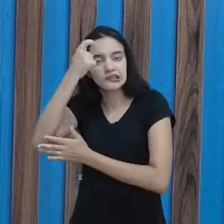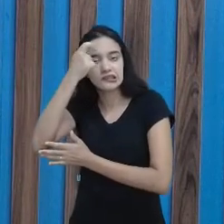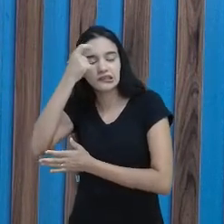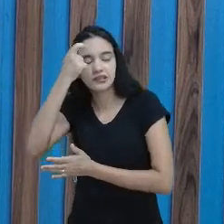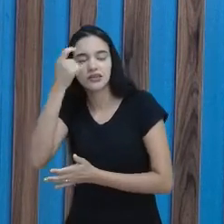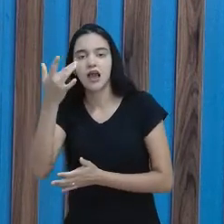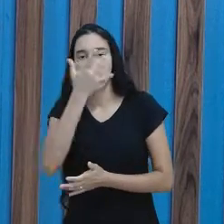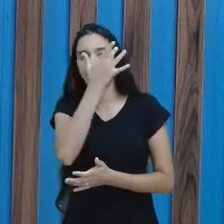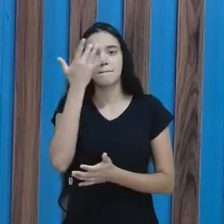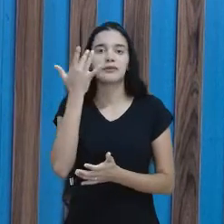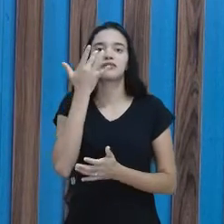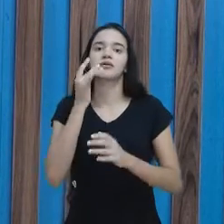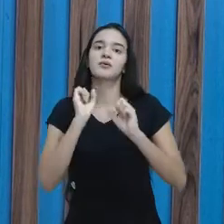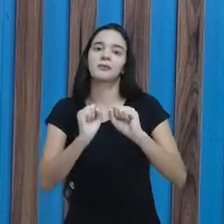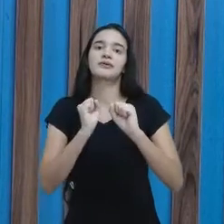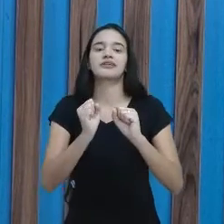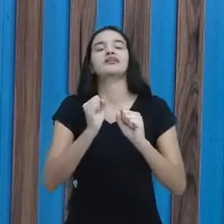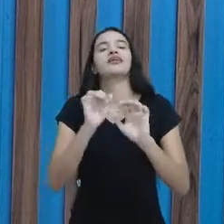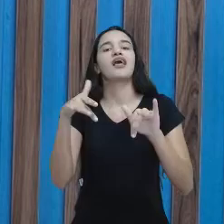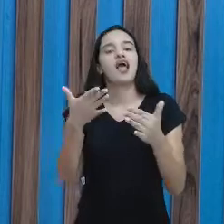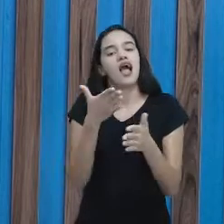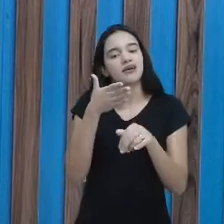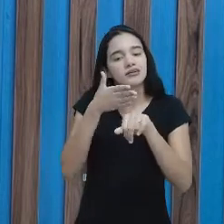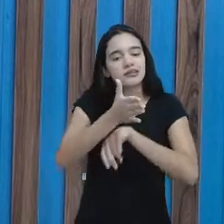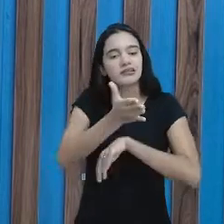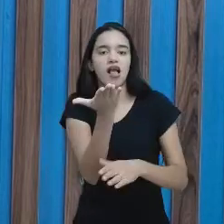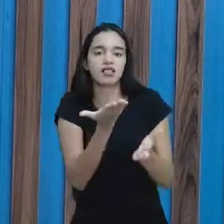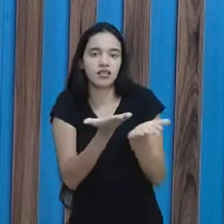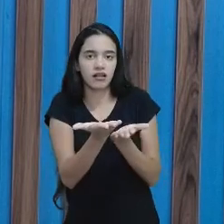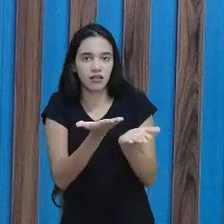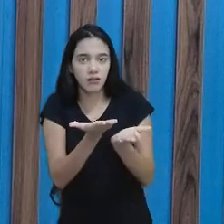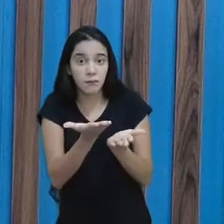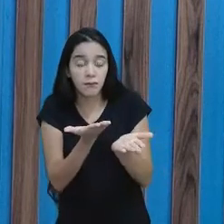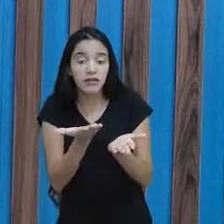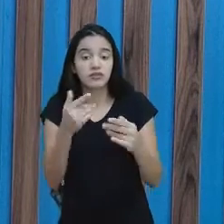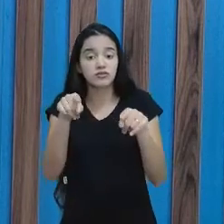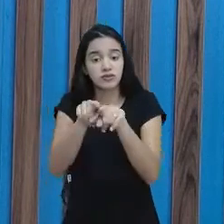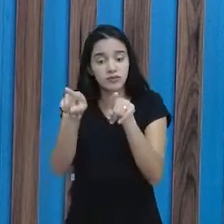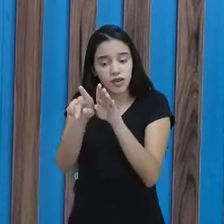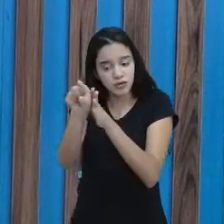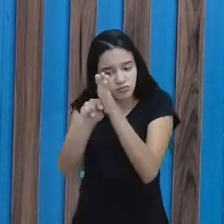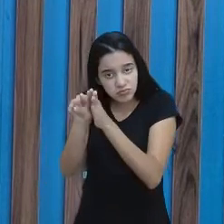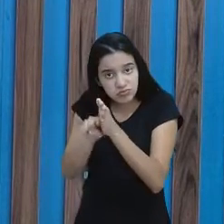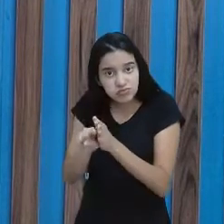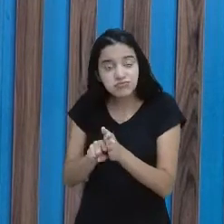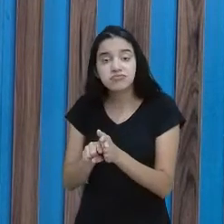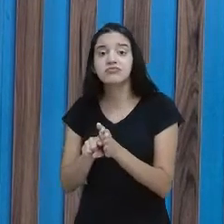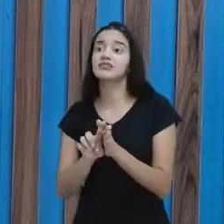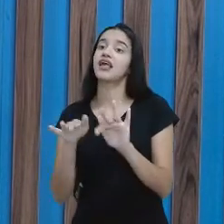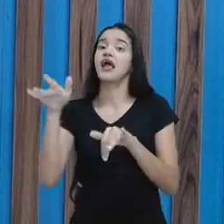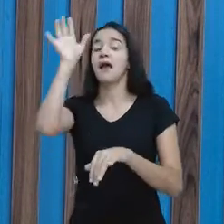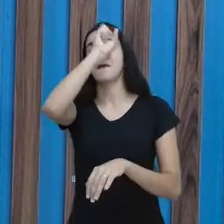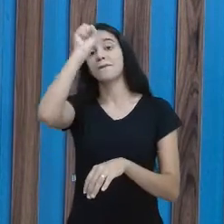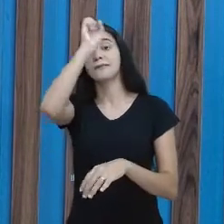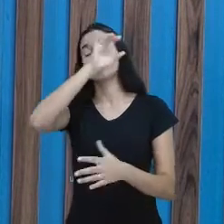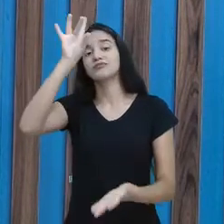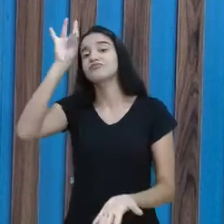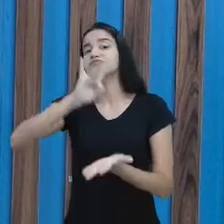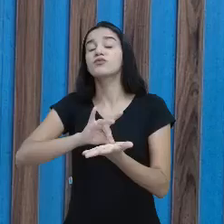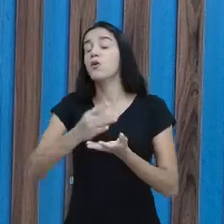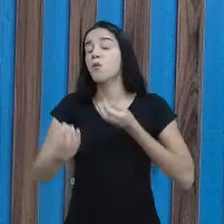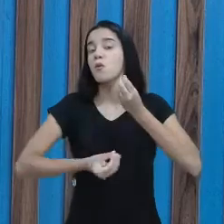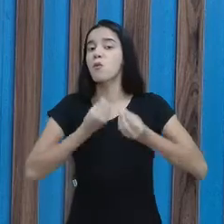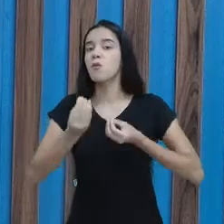para que as pessoas possam ter mais acesso ao tratamento, ao diagnóstico, não é? E aprender realmente